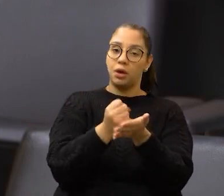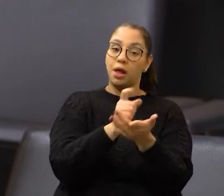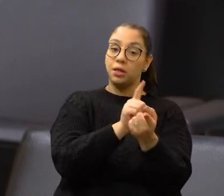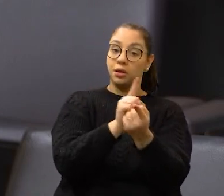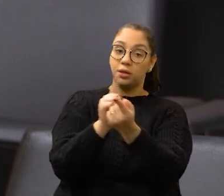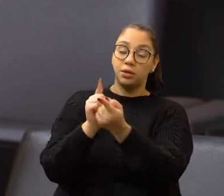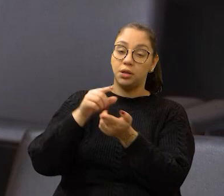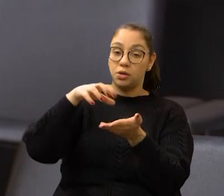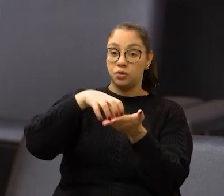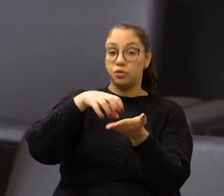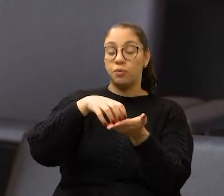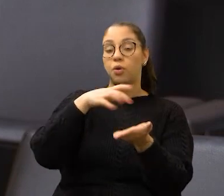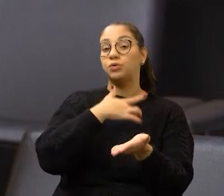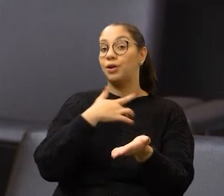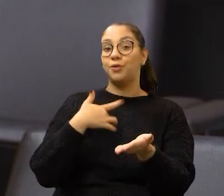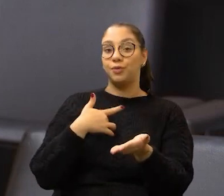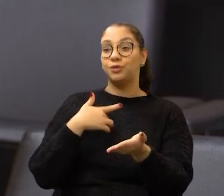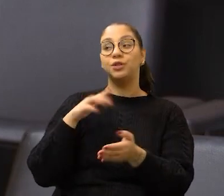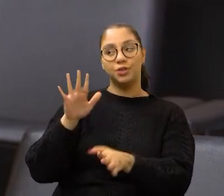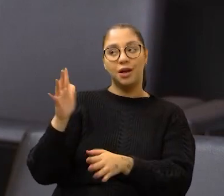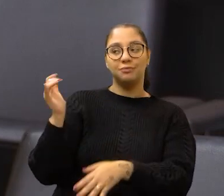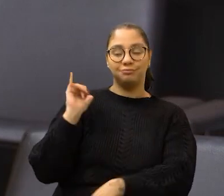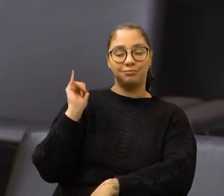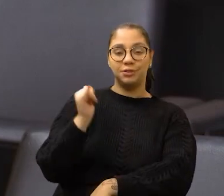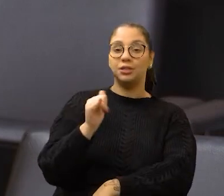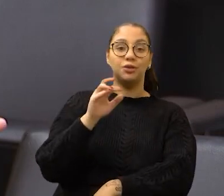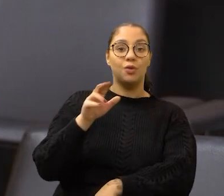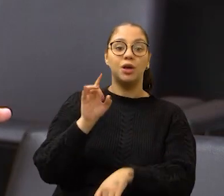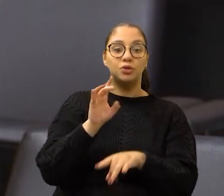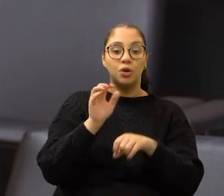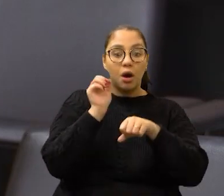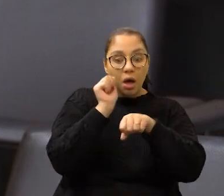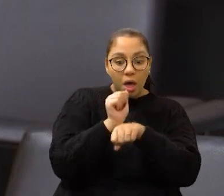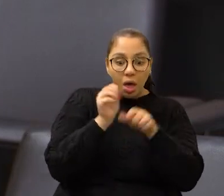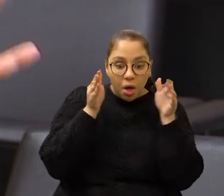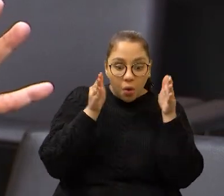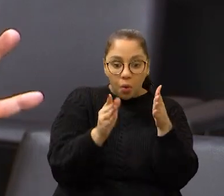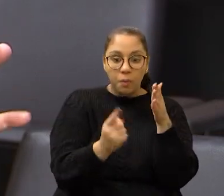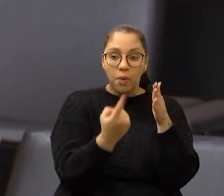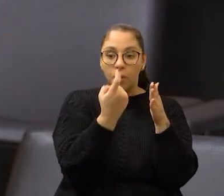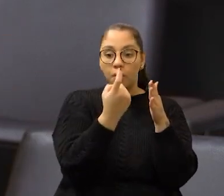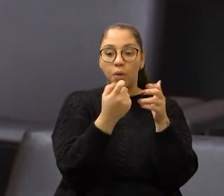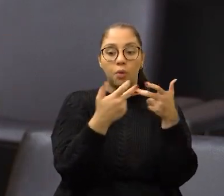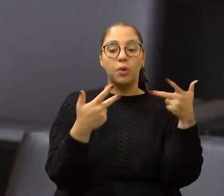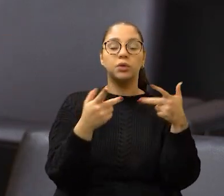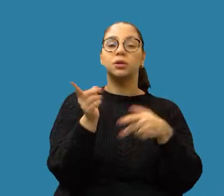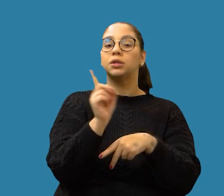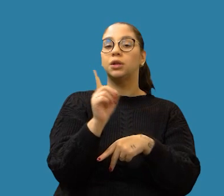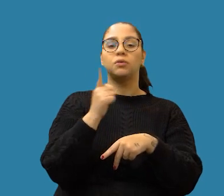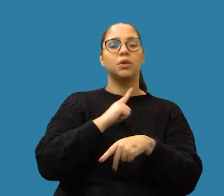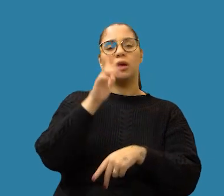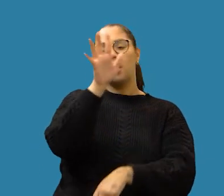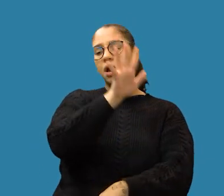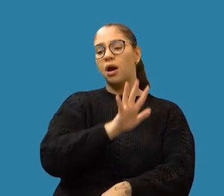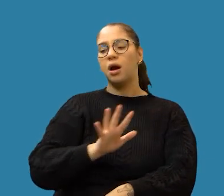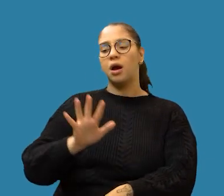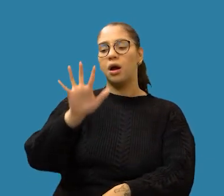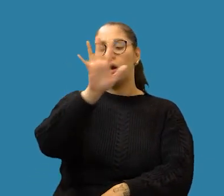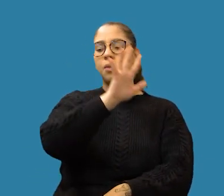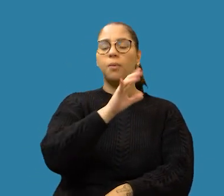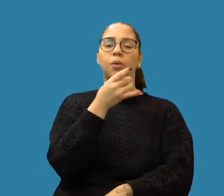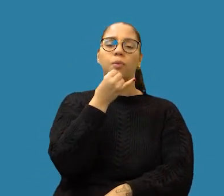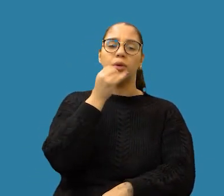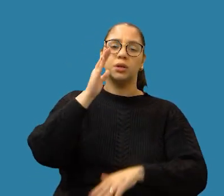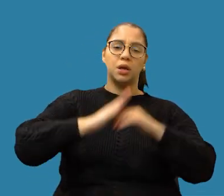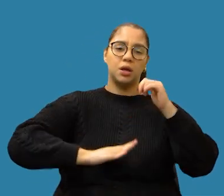atender nos postos de saúde. Como você falou, nós não ficamos parados em relação a uma só bandeira, nós tratamos de uma forma